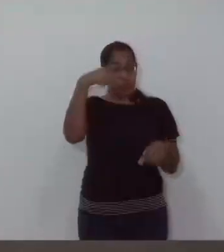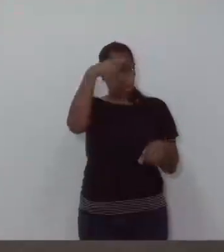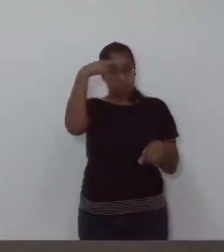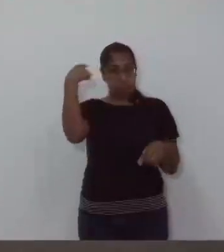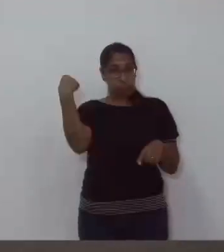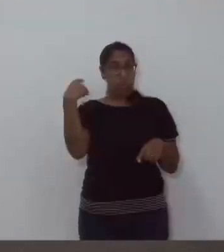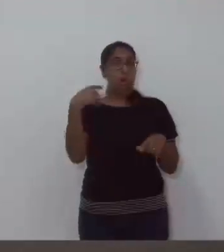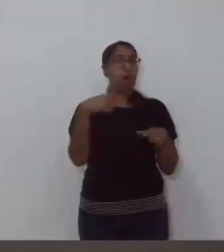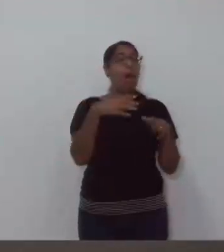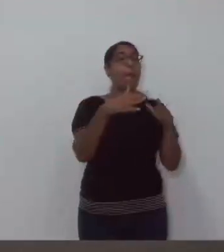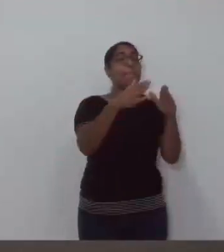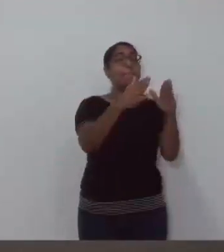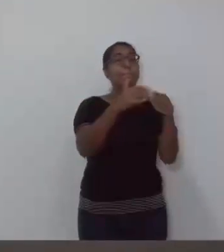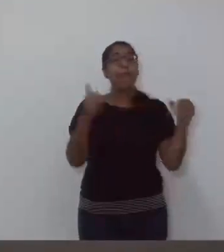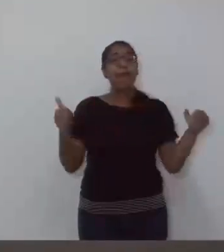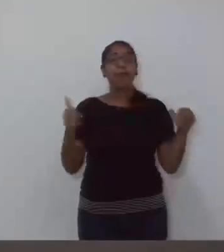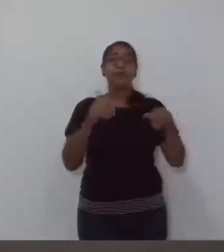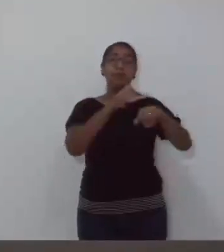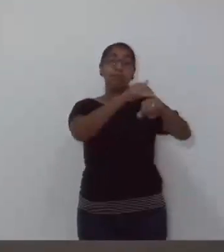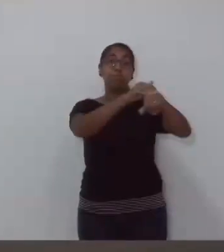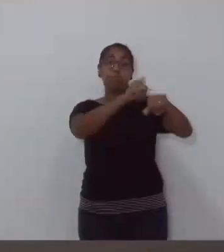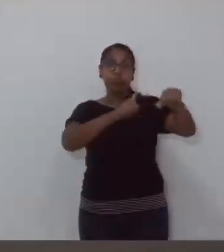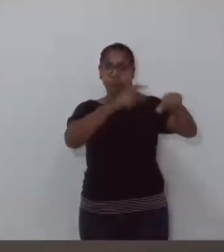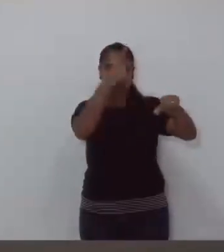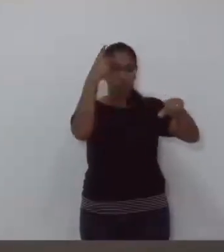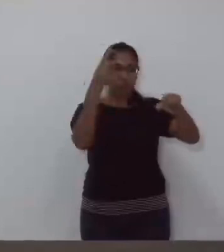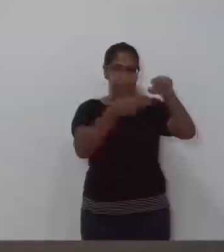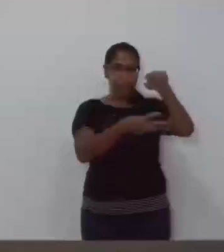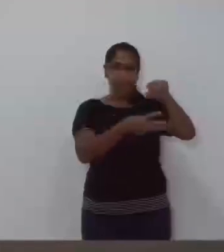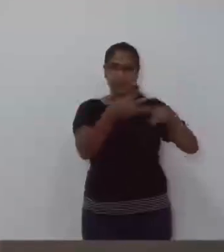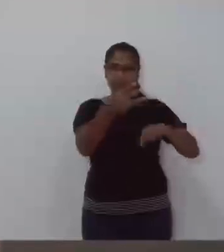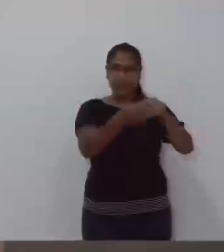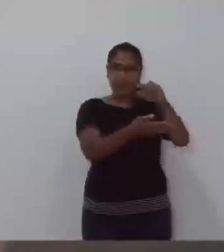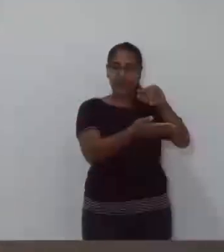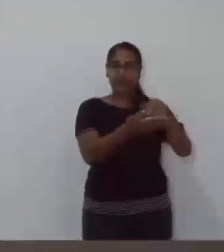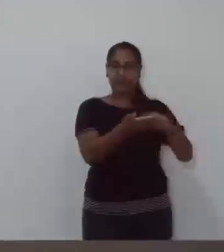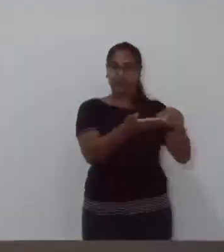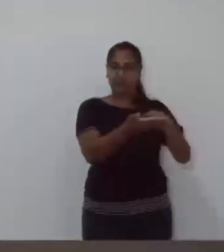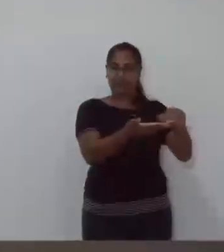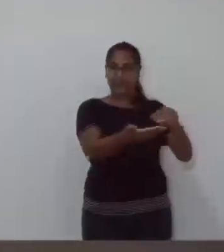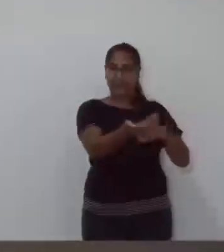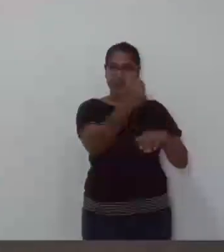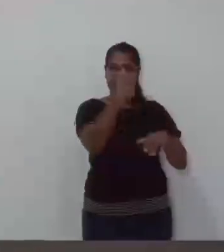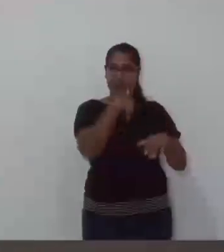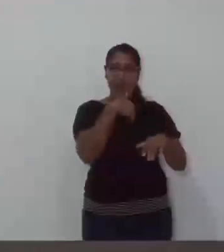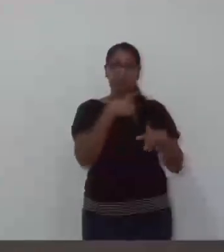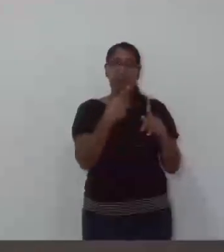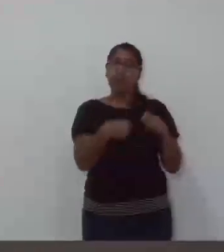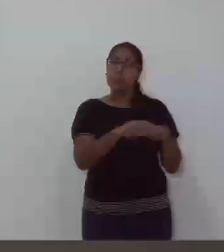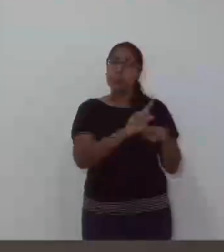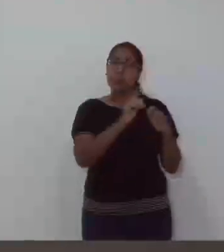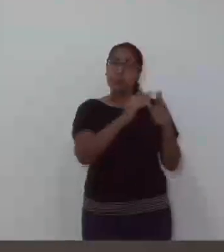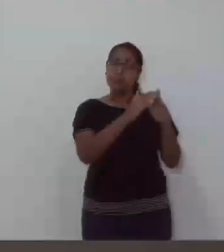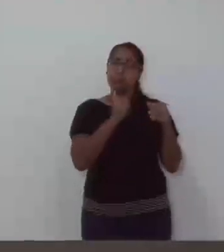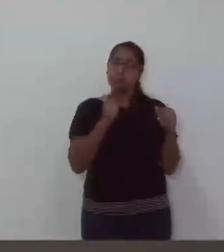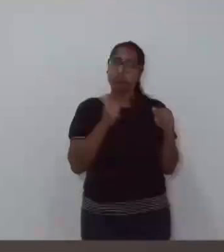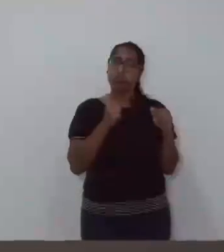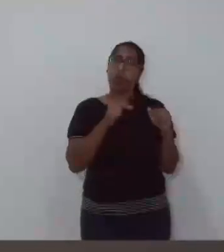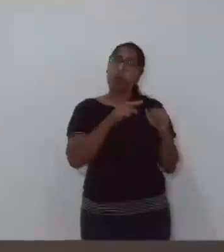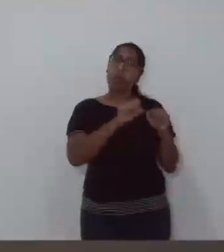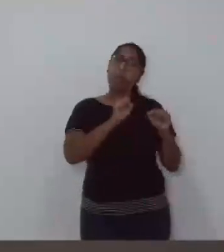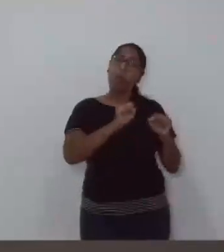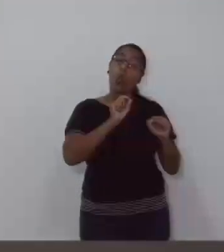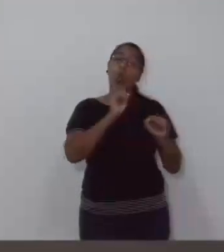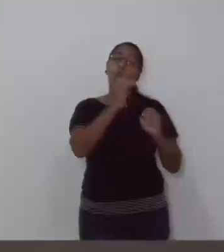esta convocação por requerimento, por não se tratar de uma autoridade do município. Ele pode fazer